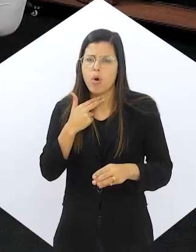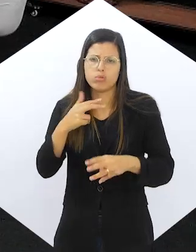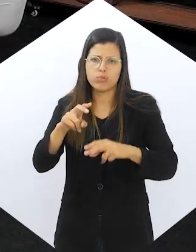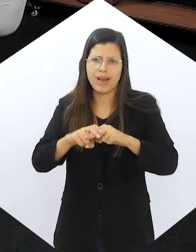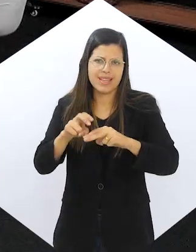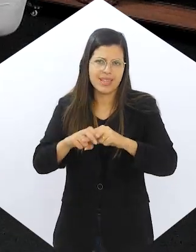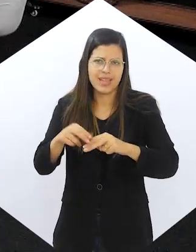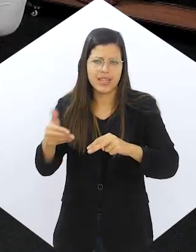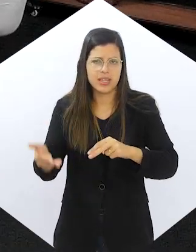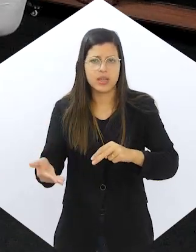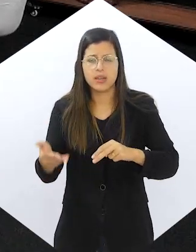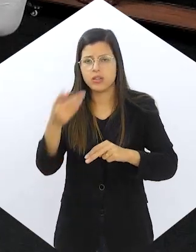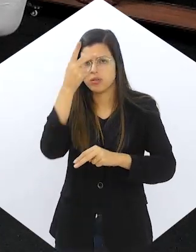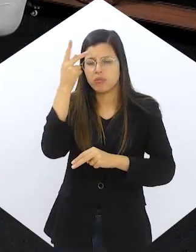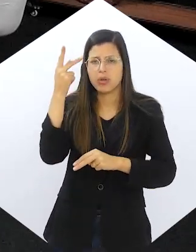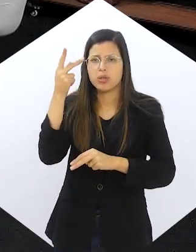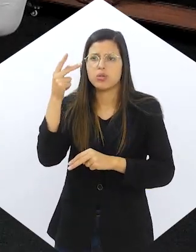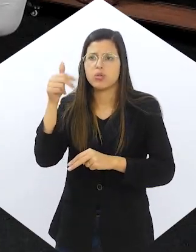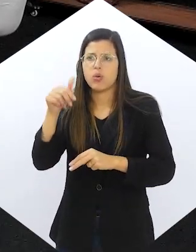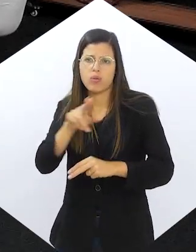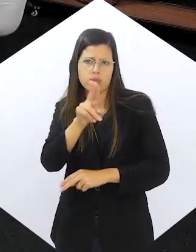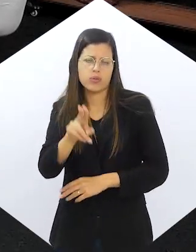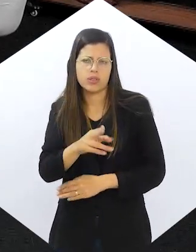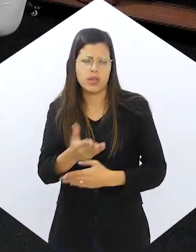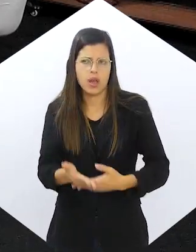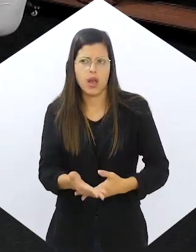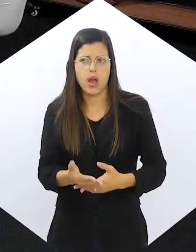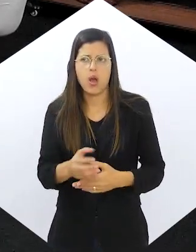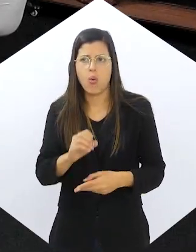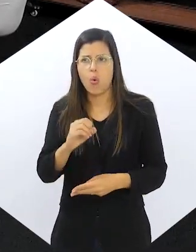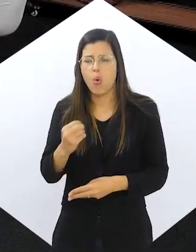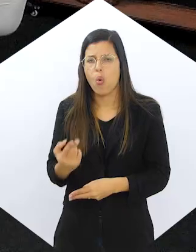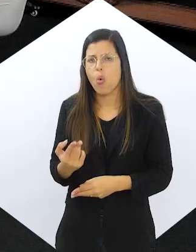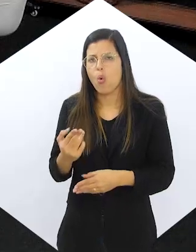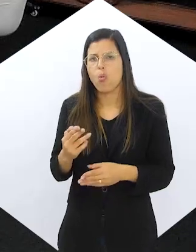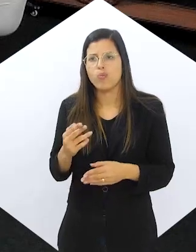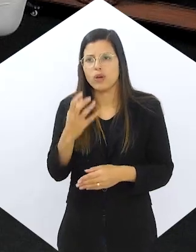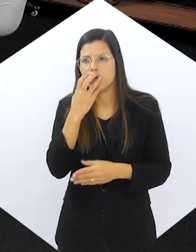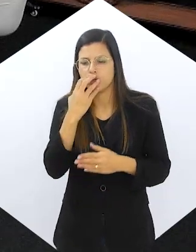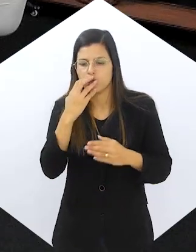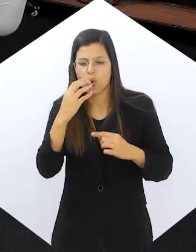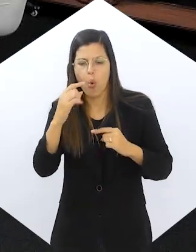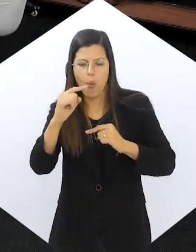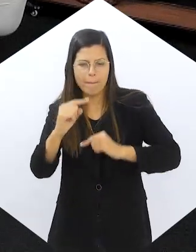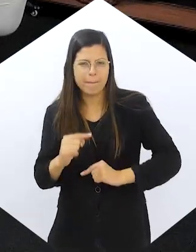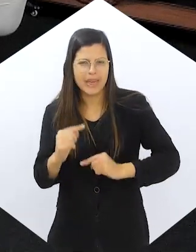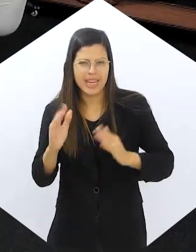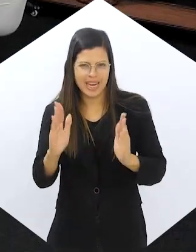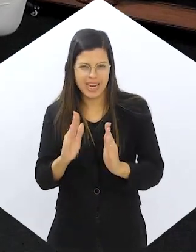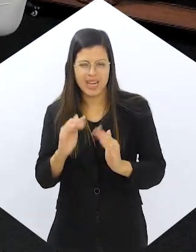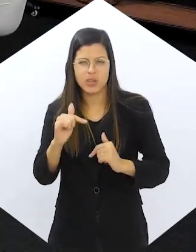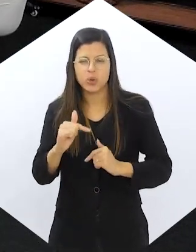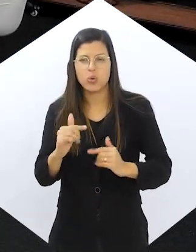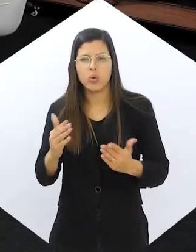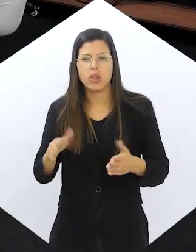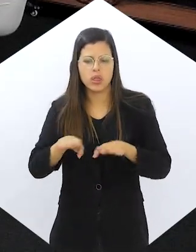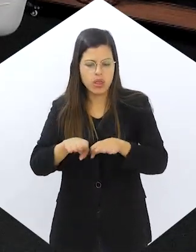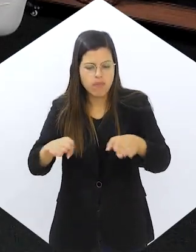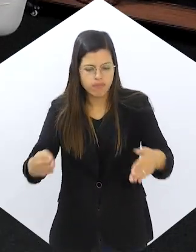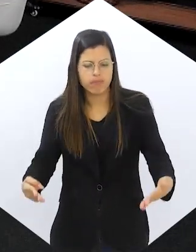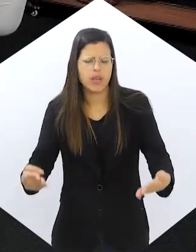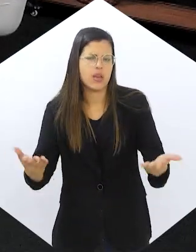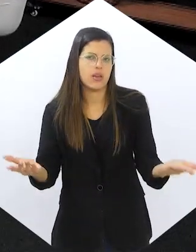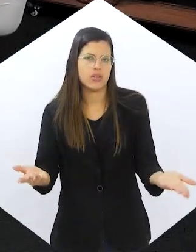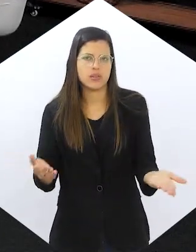onde vai sentar as pessoas. Ou, quando é um cachorro pequeno, botar em cima da mesa de um restaurante onde